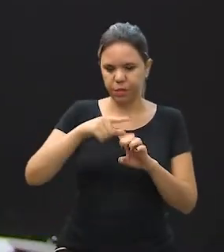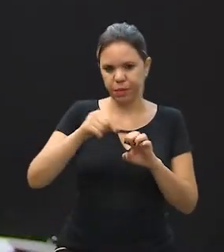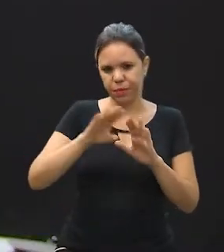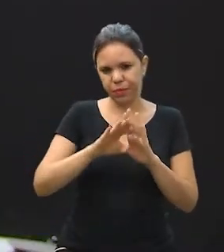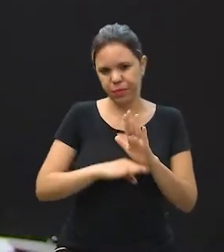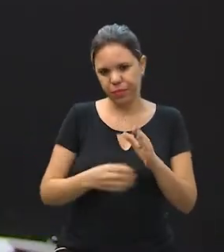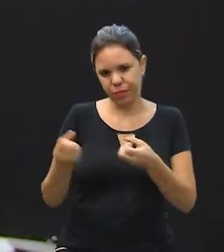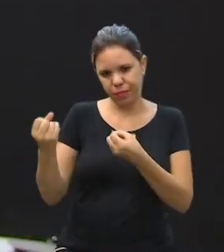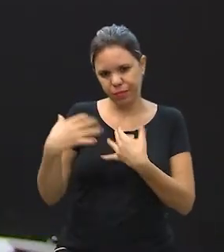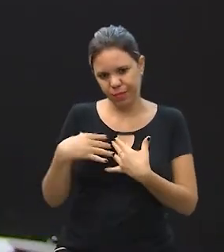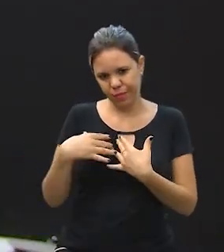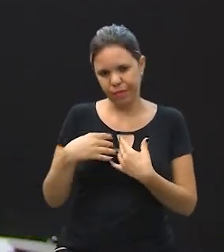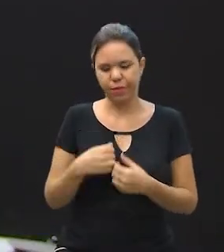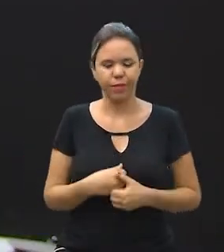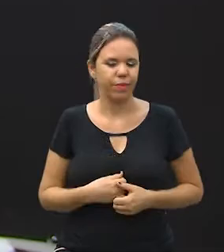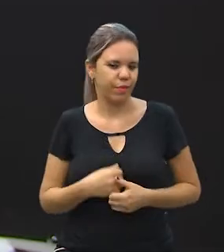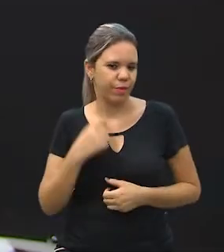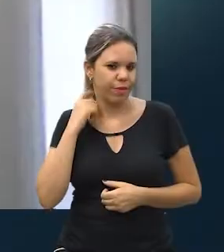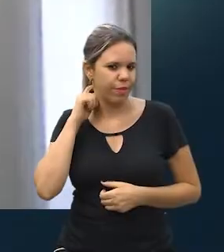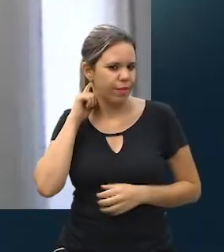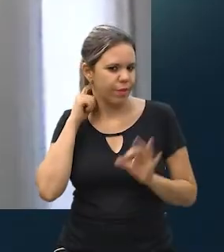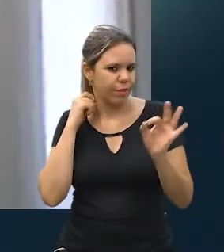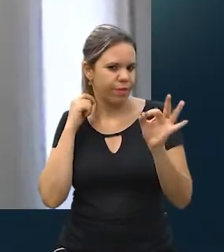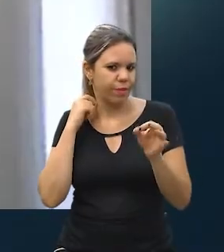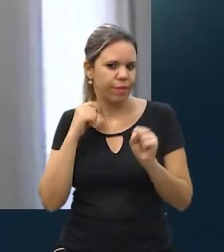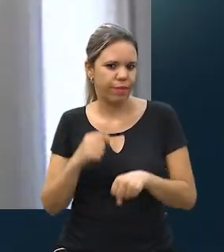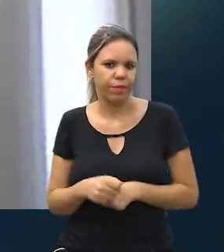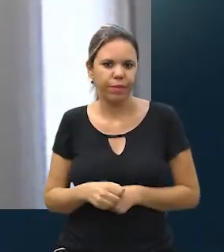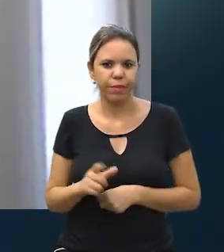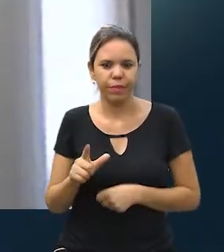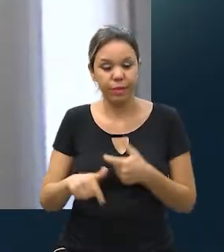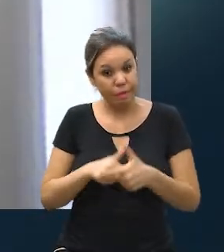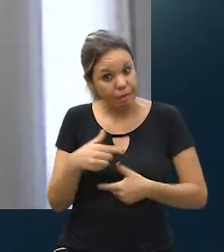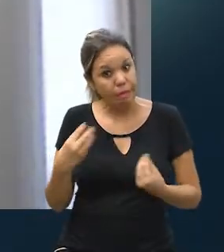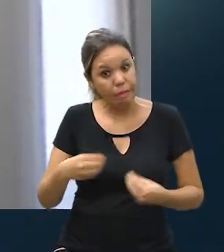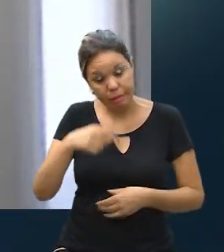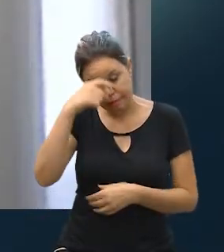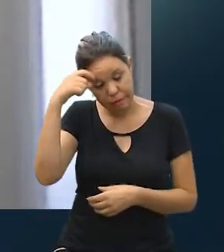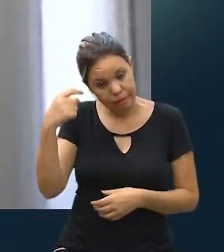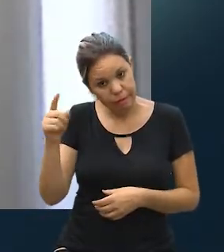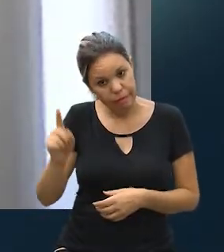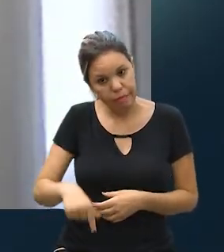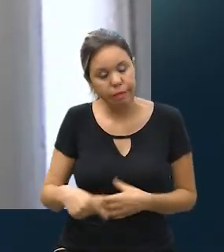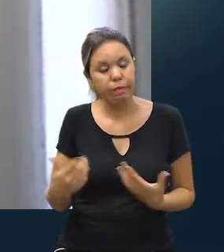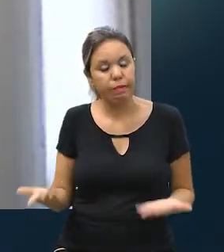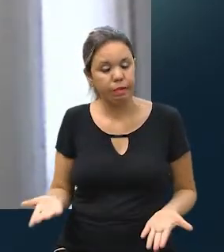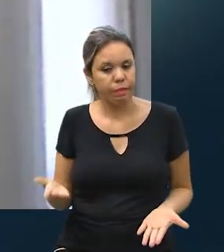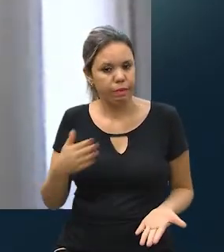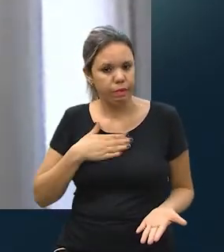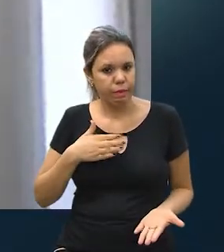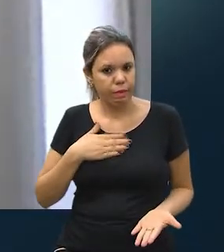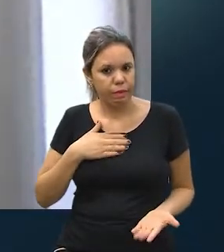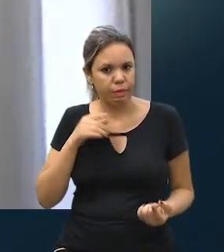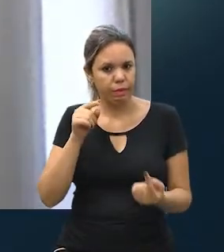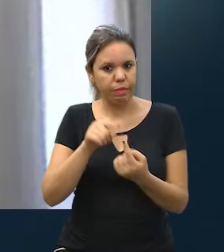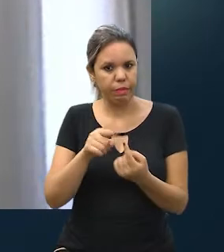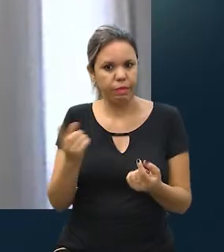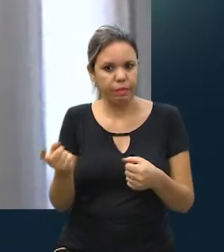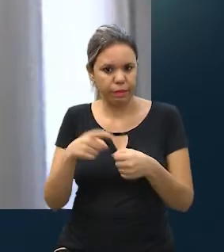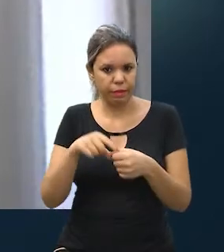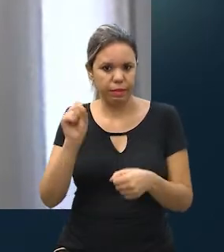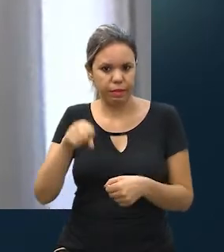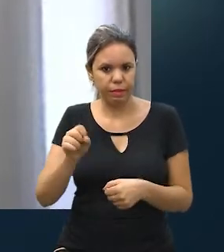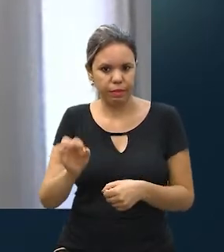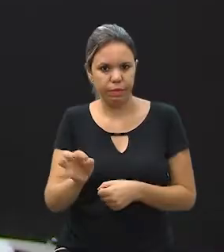Empreendedor e contar para gente. Com certeza. Olha, eu estou trabalhando bastante para isso. Essa é a minha missão. Eu volto sim,